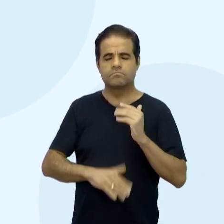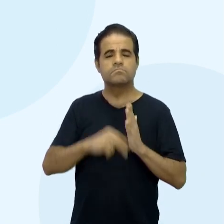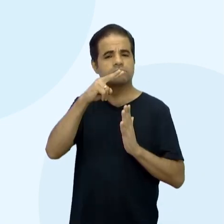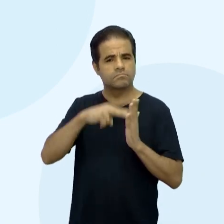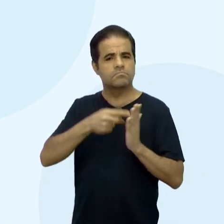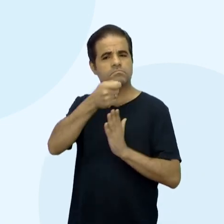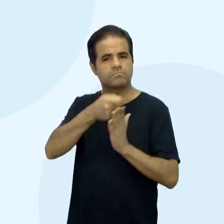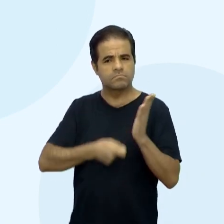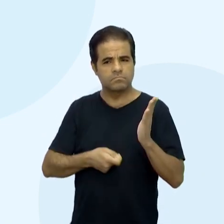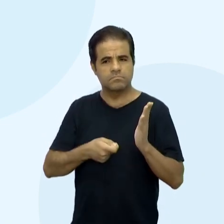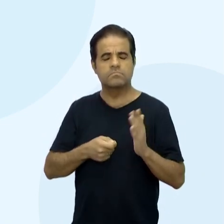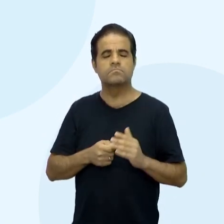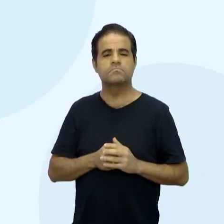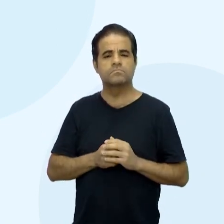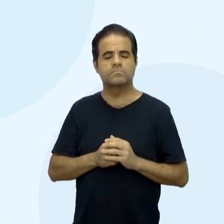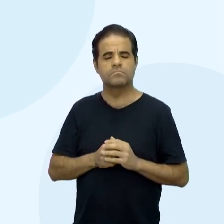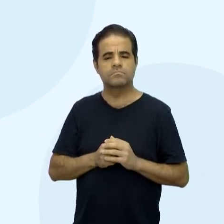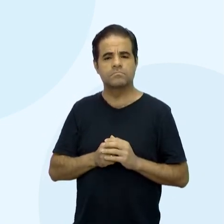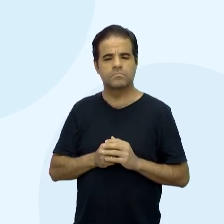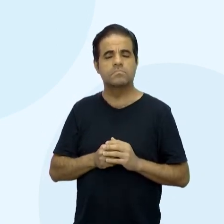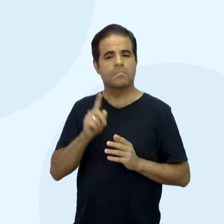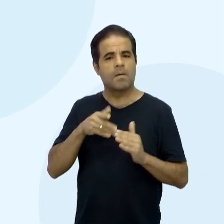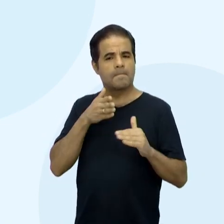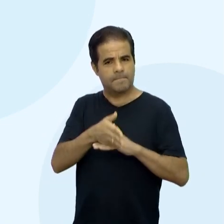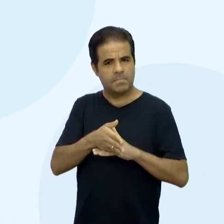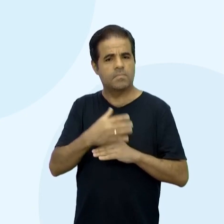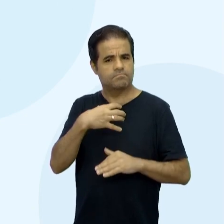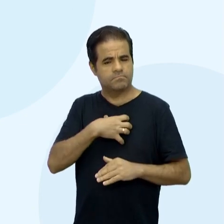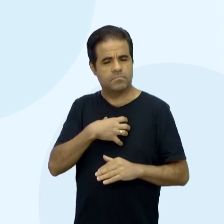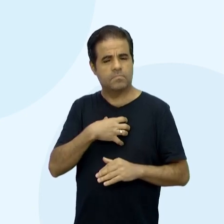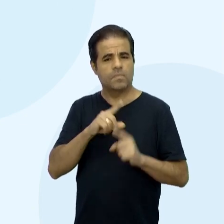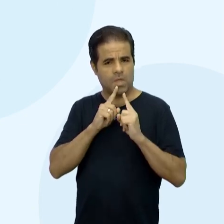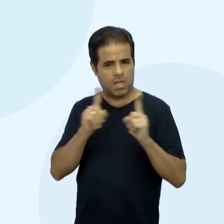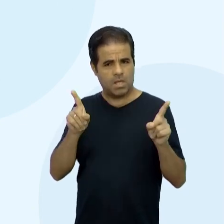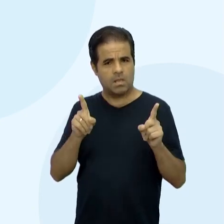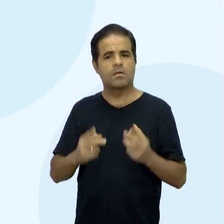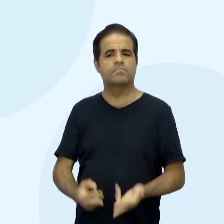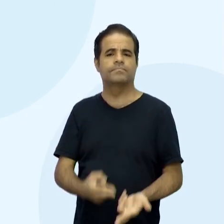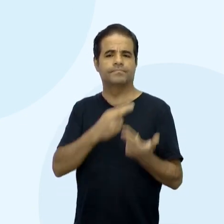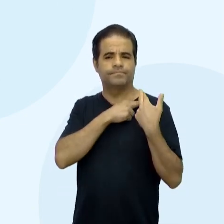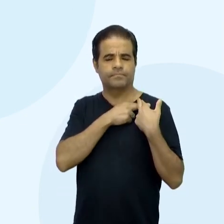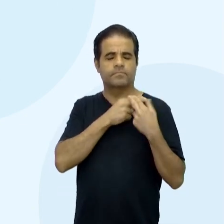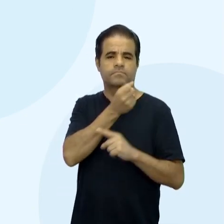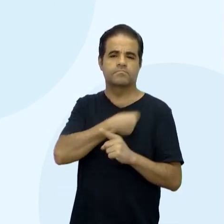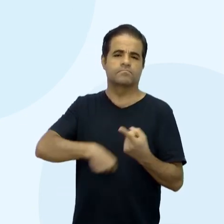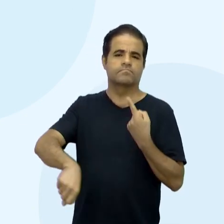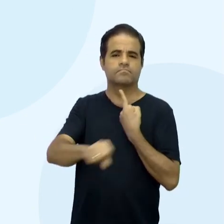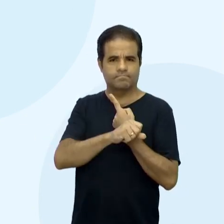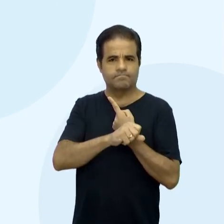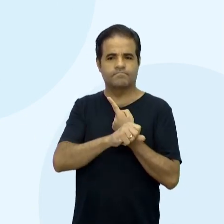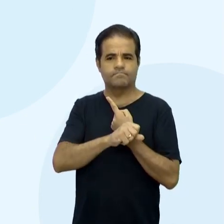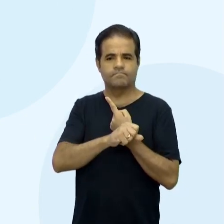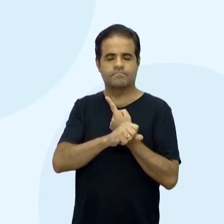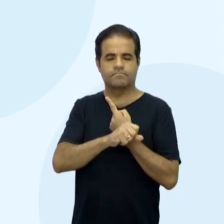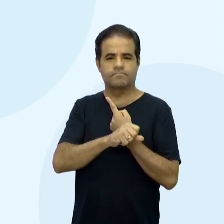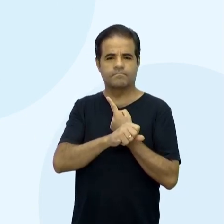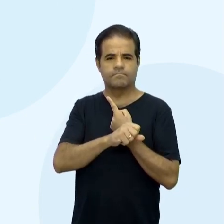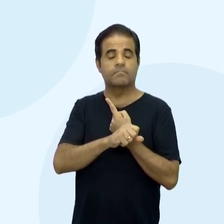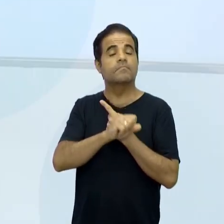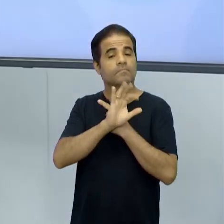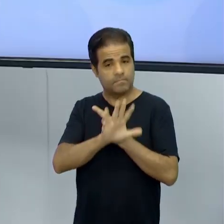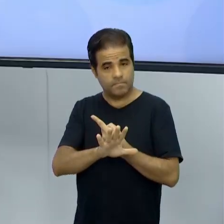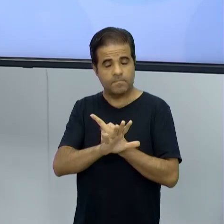e escrever devem ser ferramentas para participar de forma crítica e responsável da sociedade.